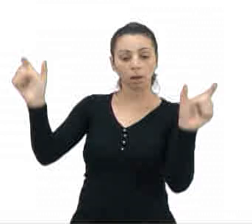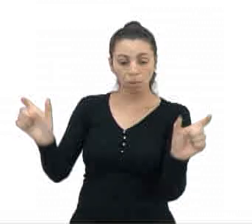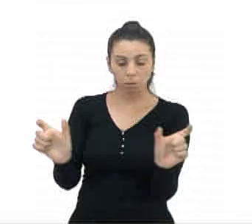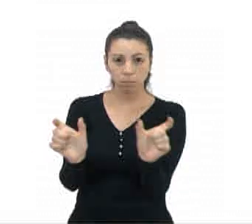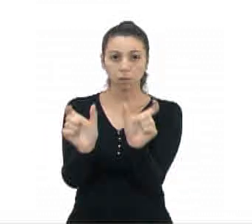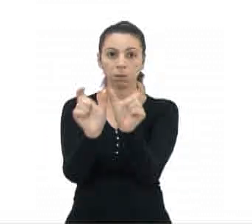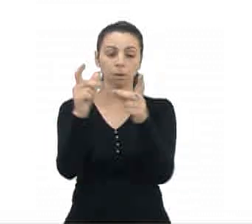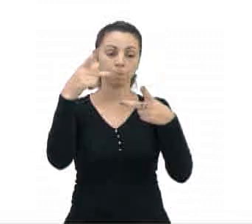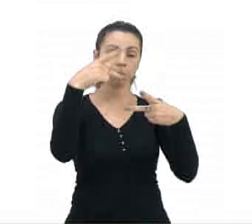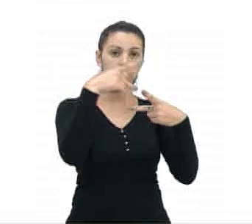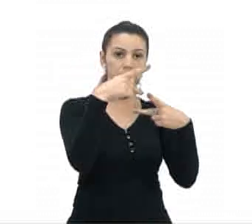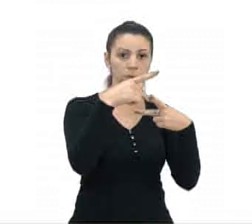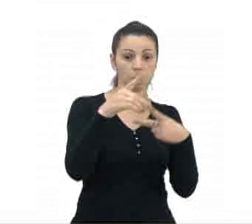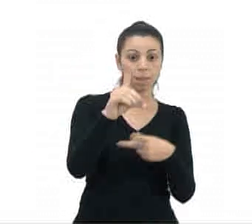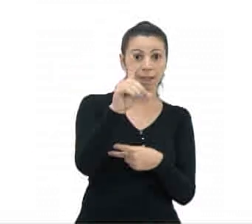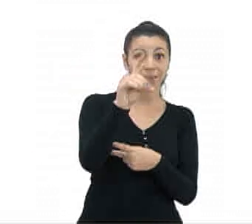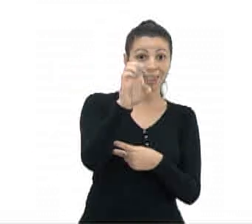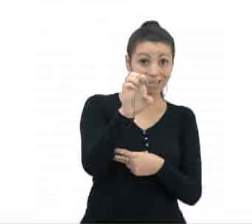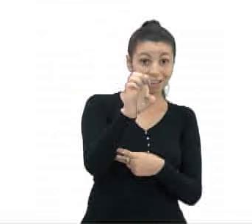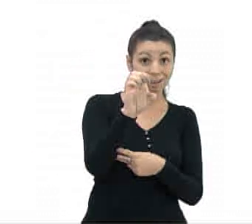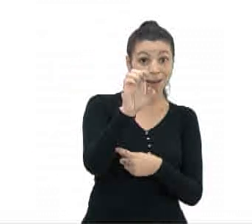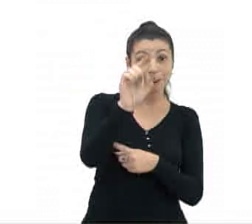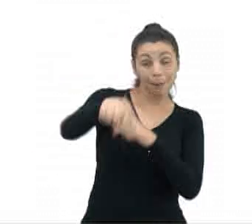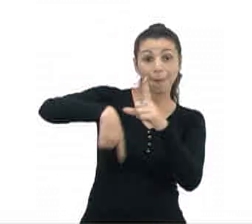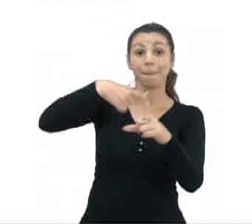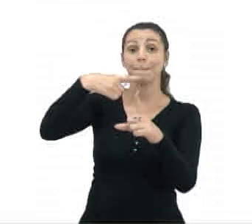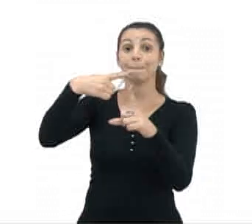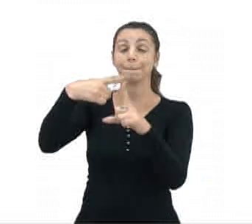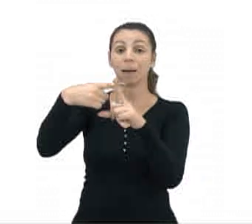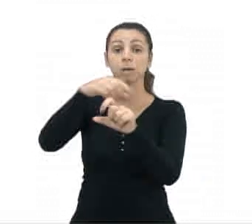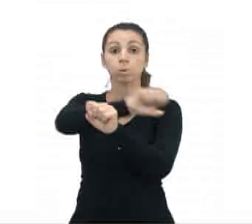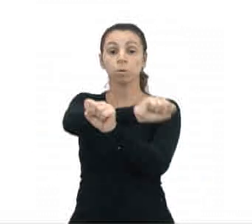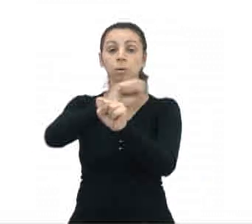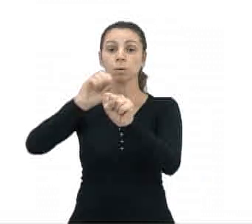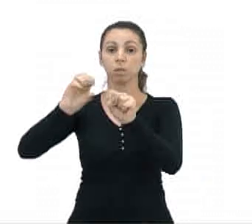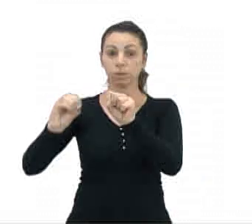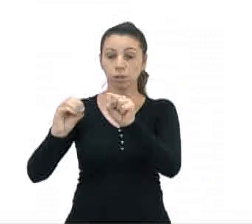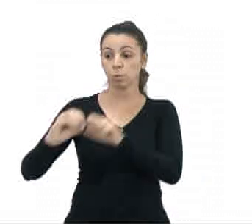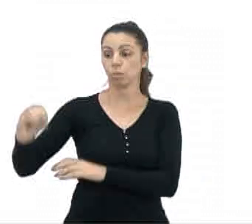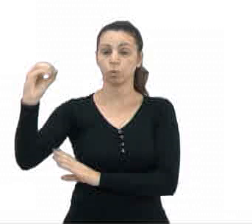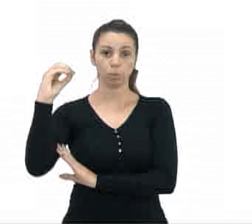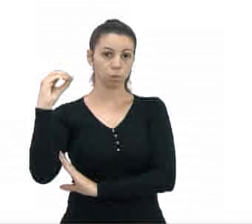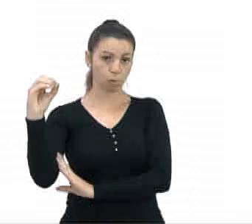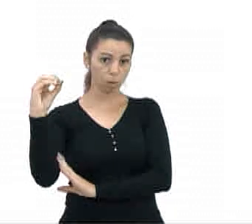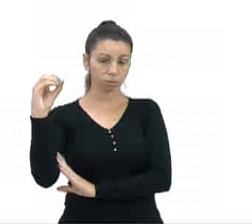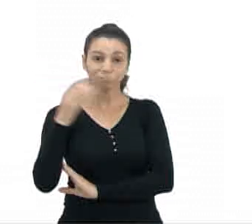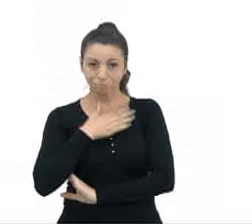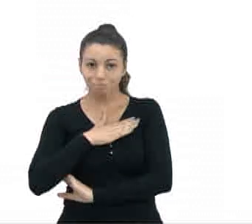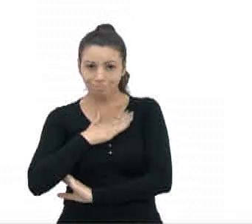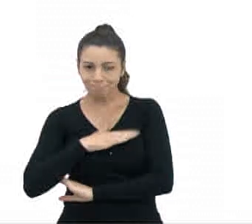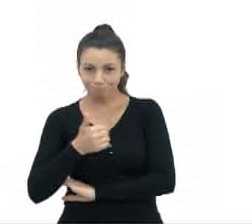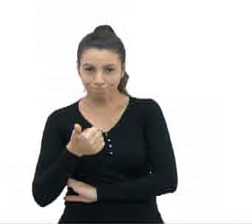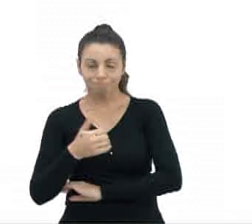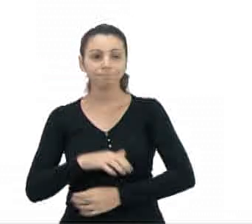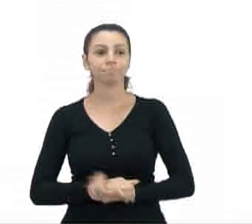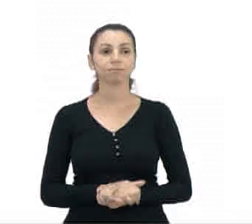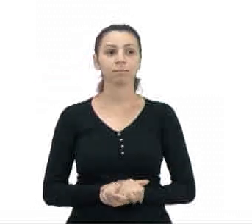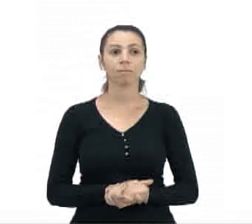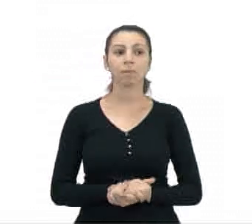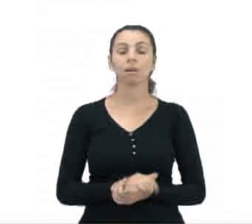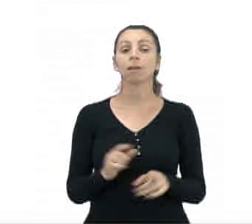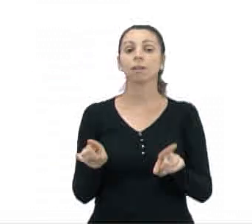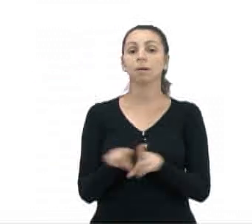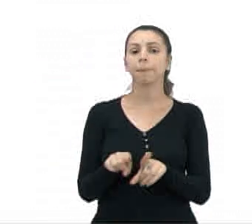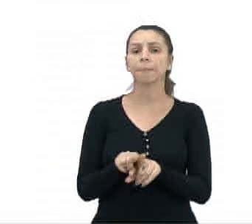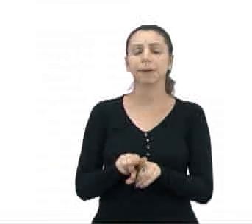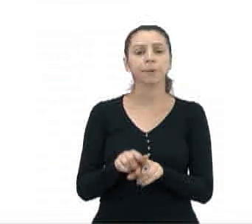preposição de mais o artigo o, certo? Isso tranquilo para vocês. E o que, que a gente vai ver?